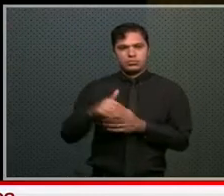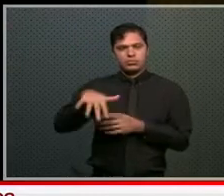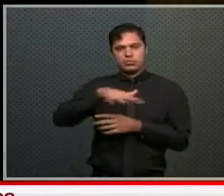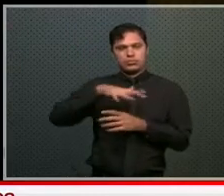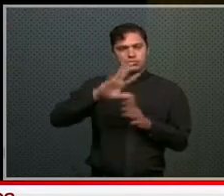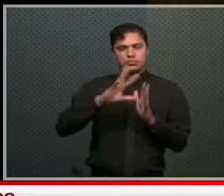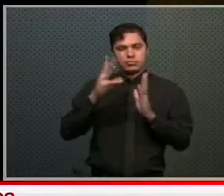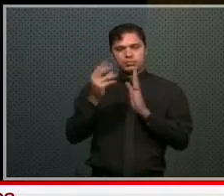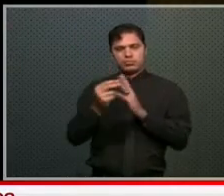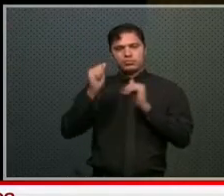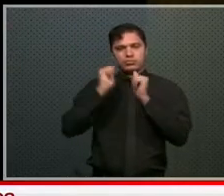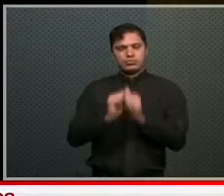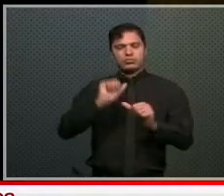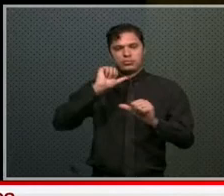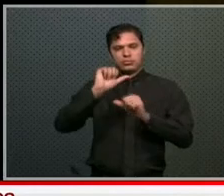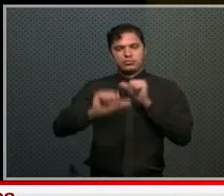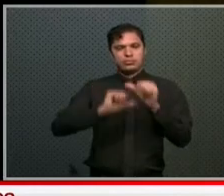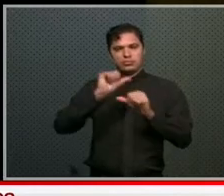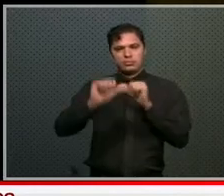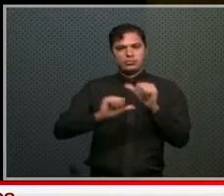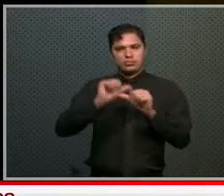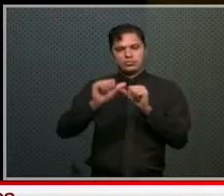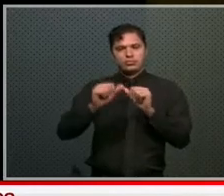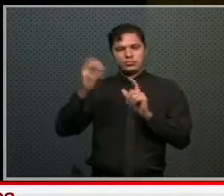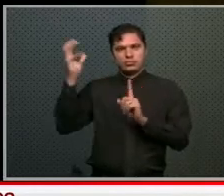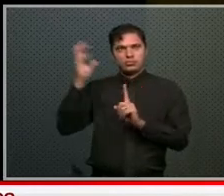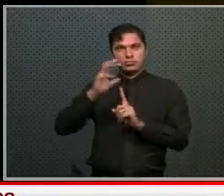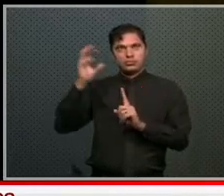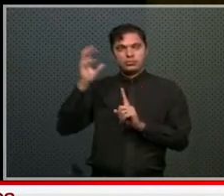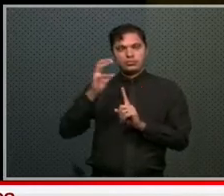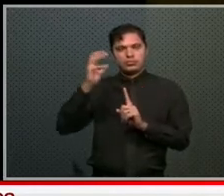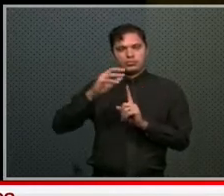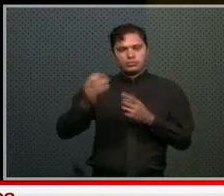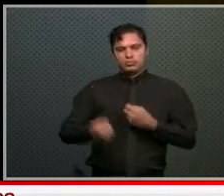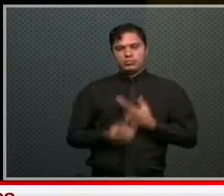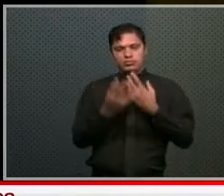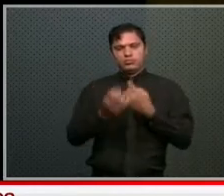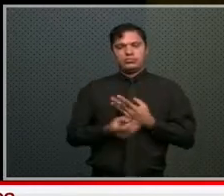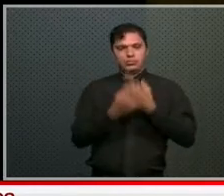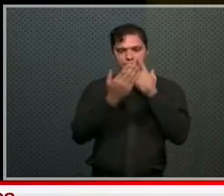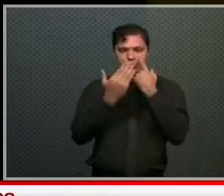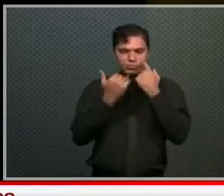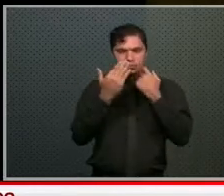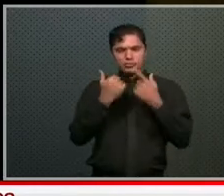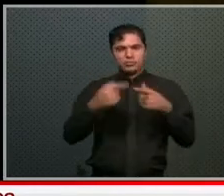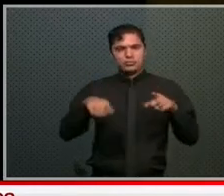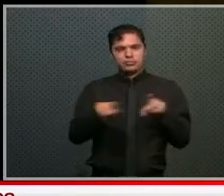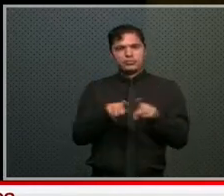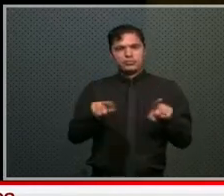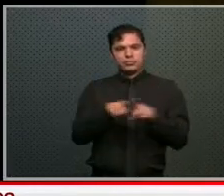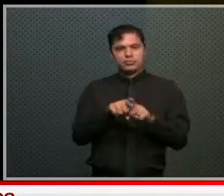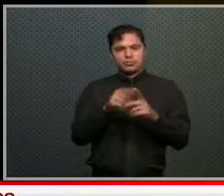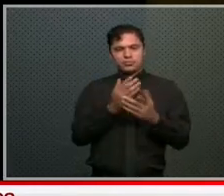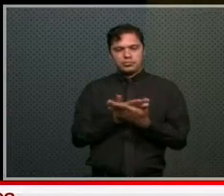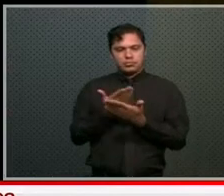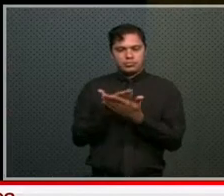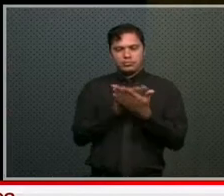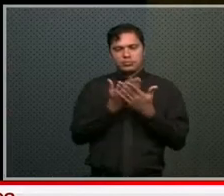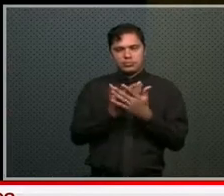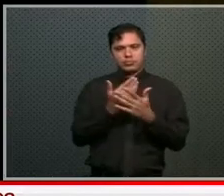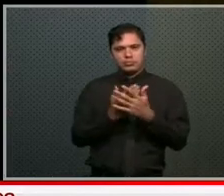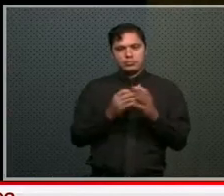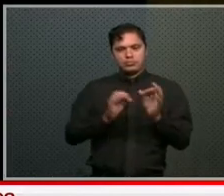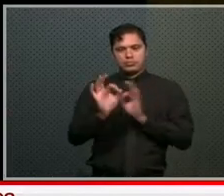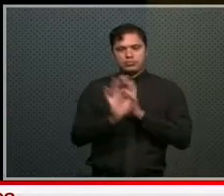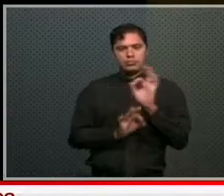e que possa modificar impactar a nossa produção de alimento assim como estudos inteligência e